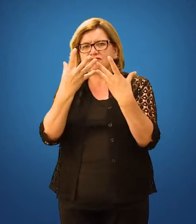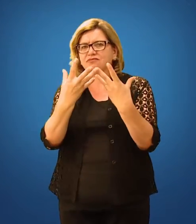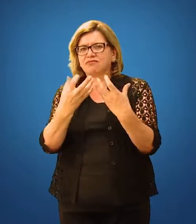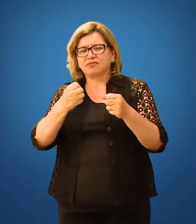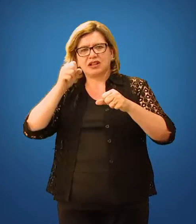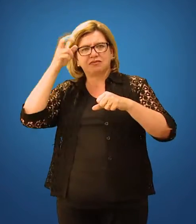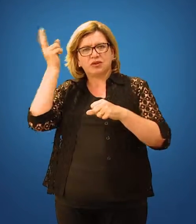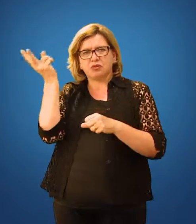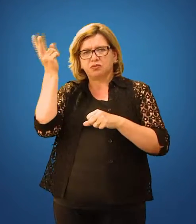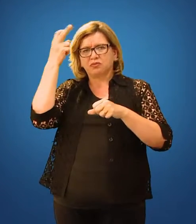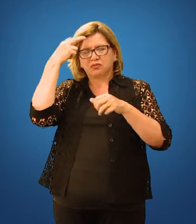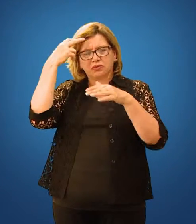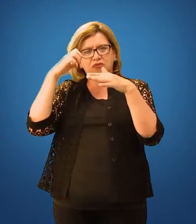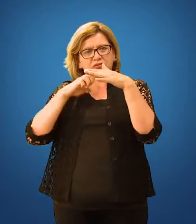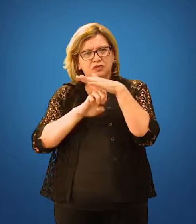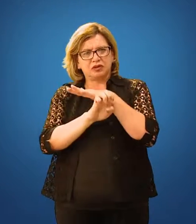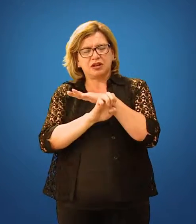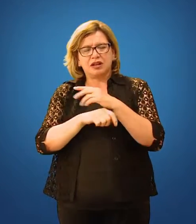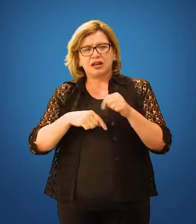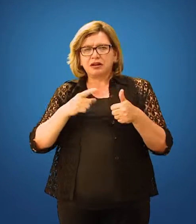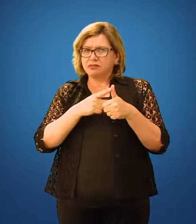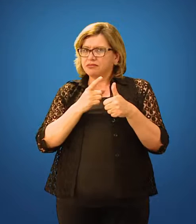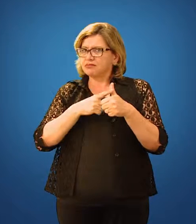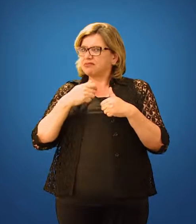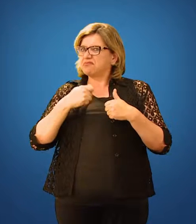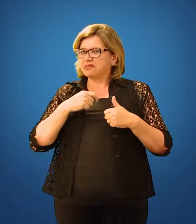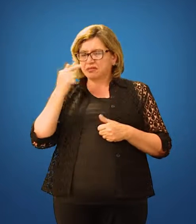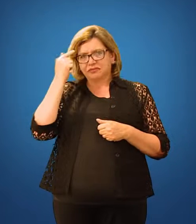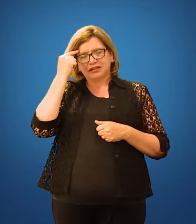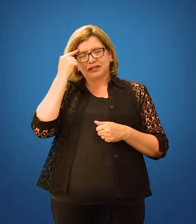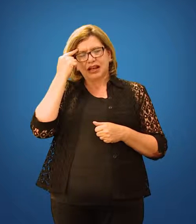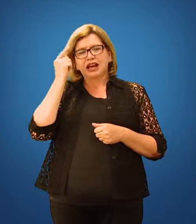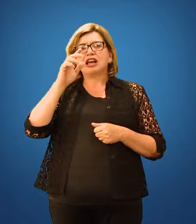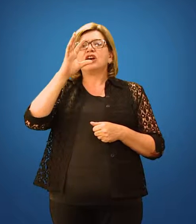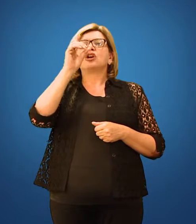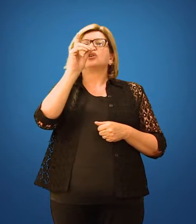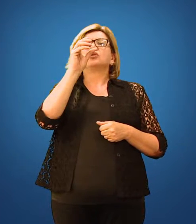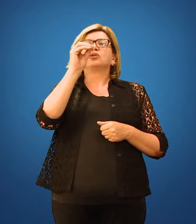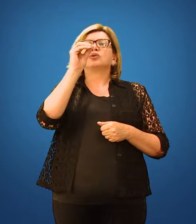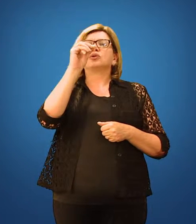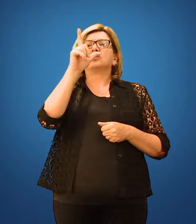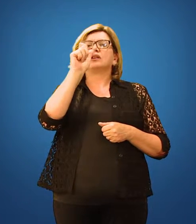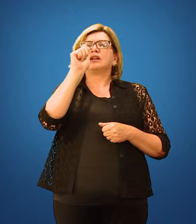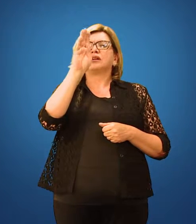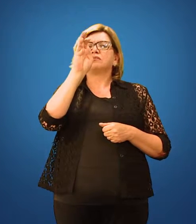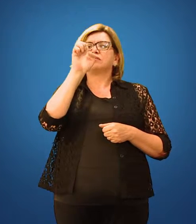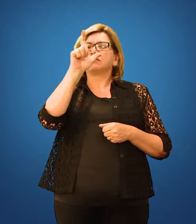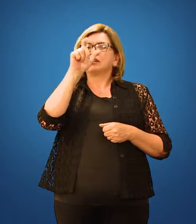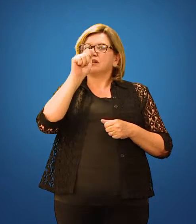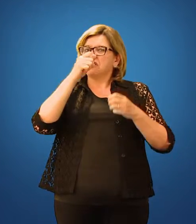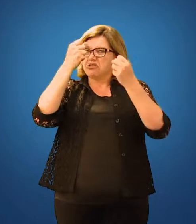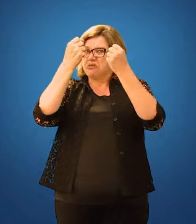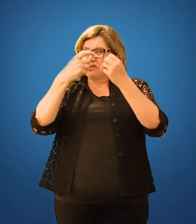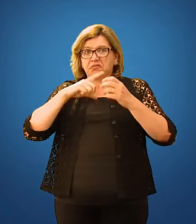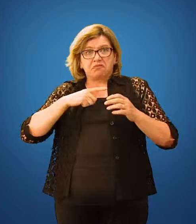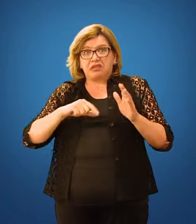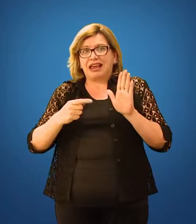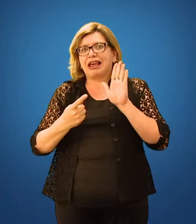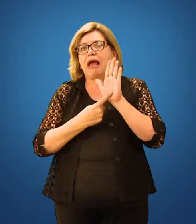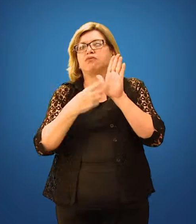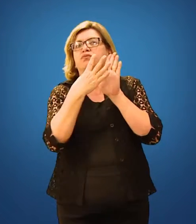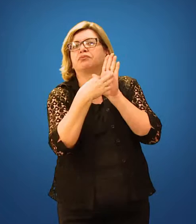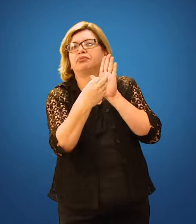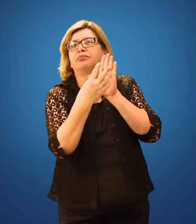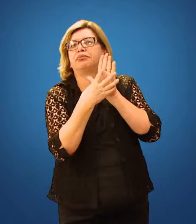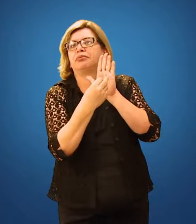empreendedora. Primeira coisa que a gente tem que ter em mente, isso já é apontado pelo próprio Dolabella, é que não há um modelo pronto que possa ser utilizado por